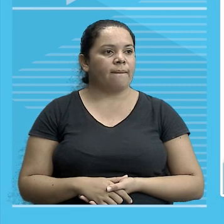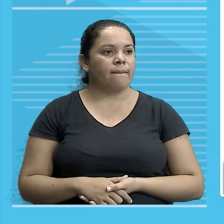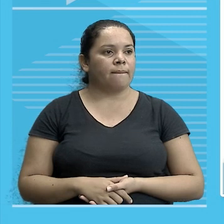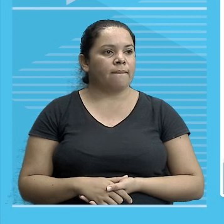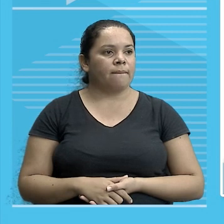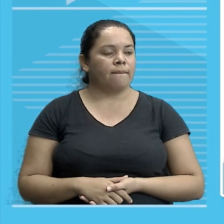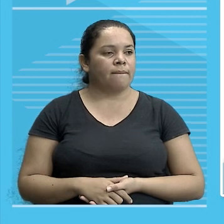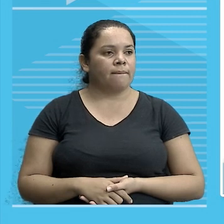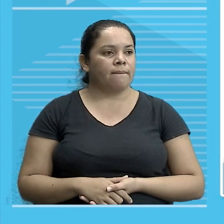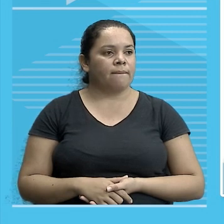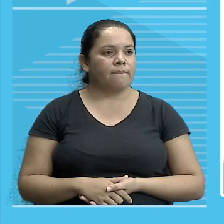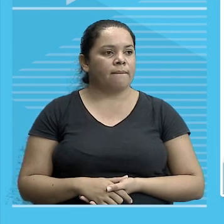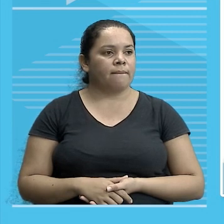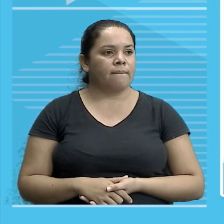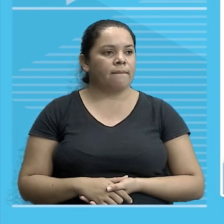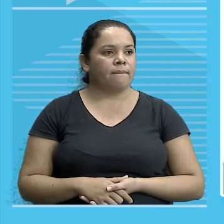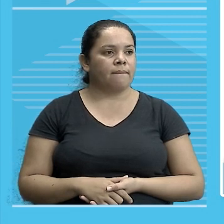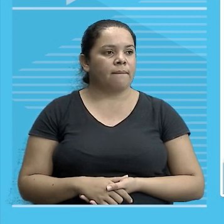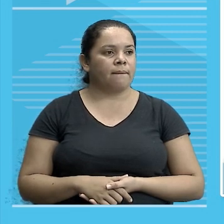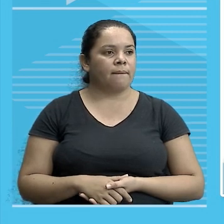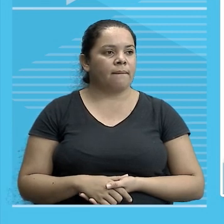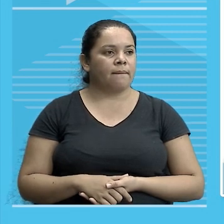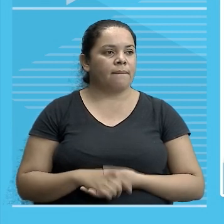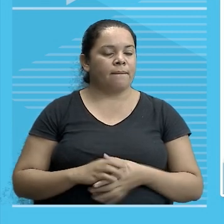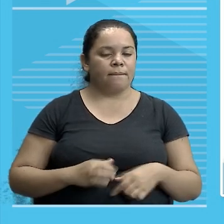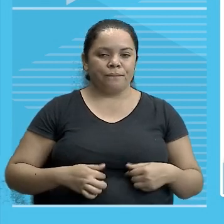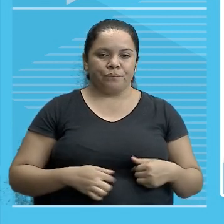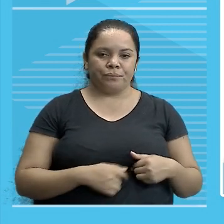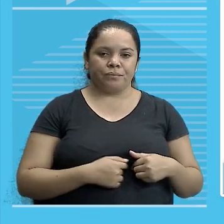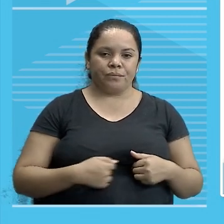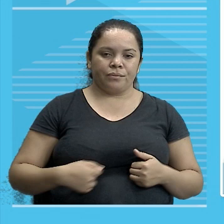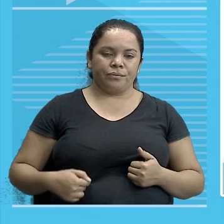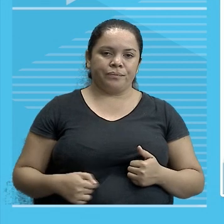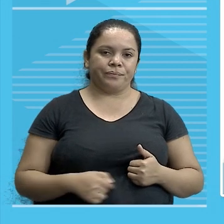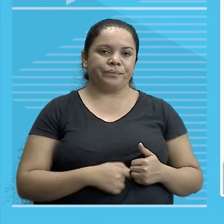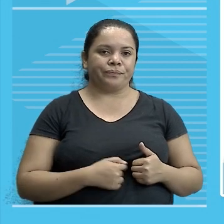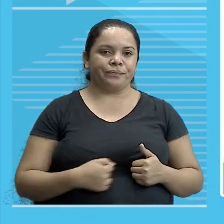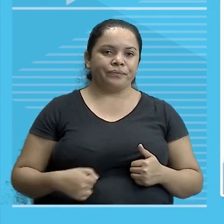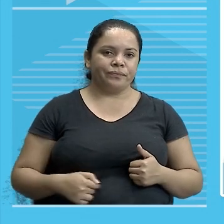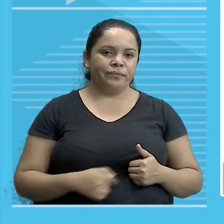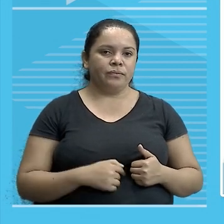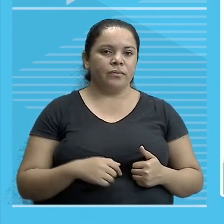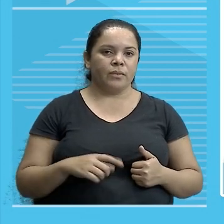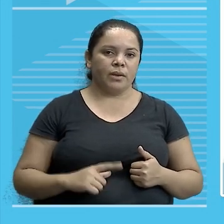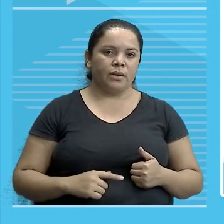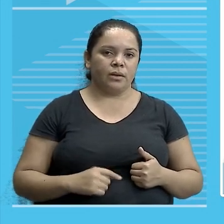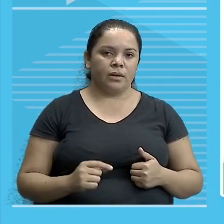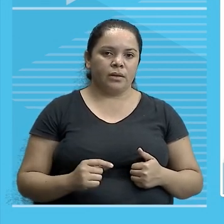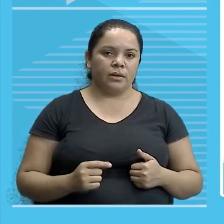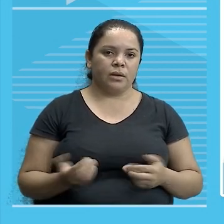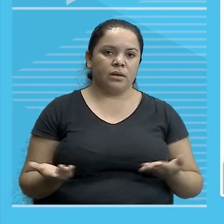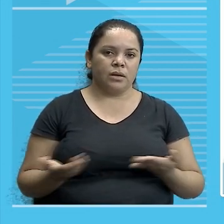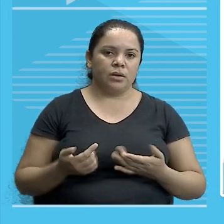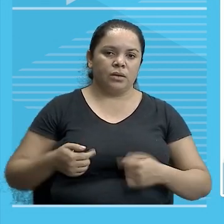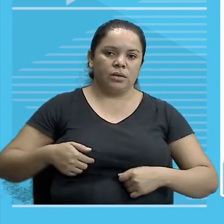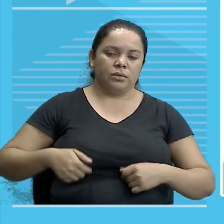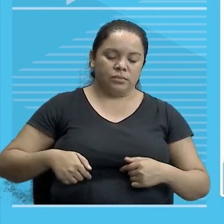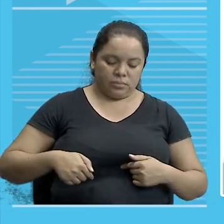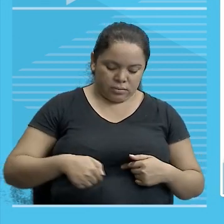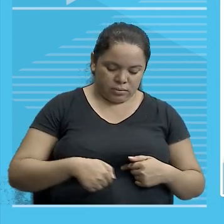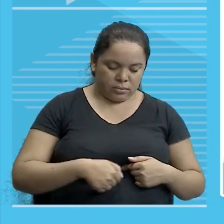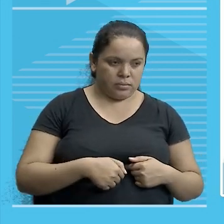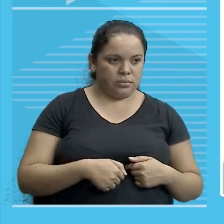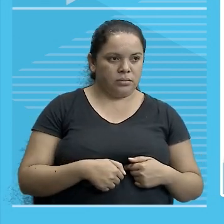Saiu do estômago, onde você tem digestão de várias substâncias, aí ele vai para o intestino delgado. Intestino delgado é